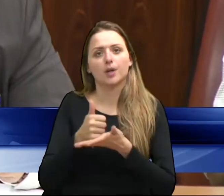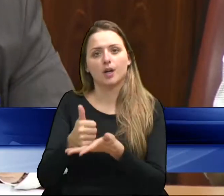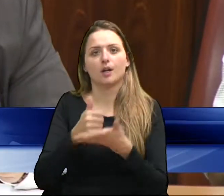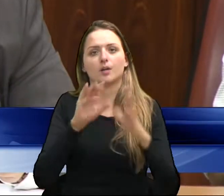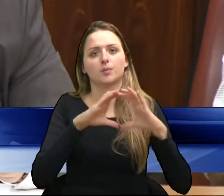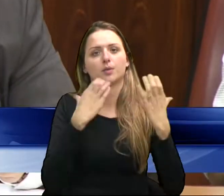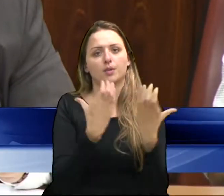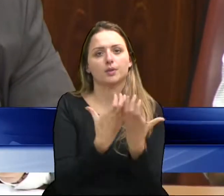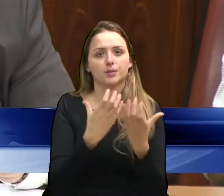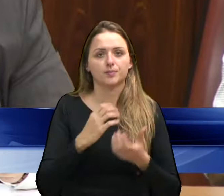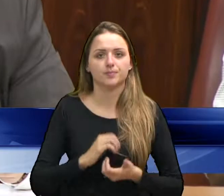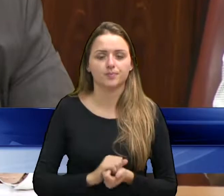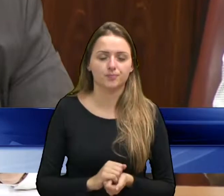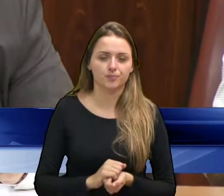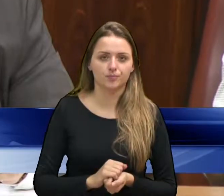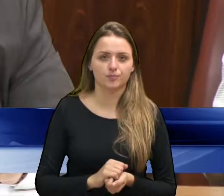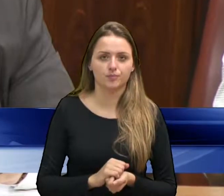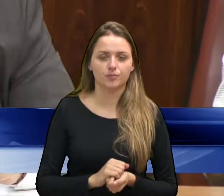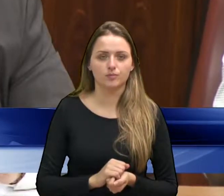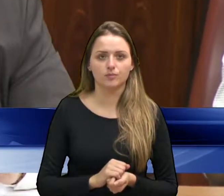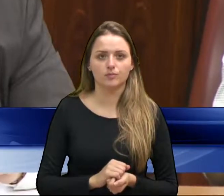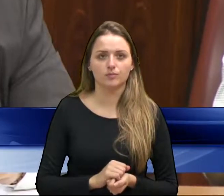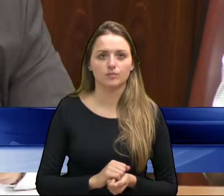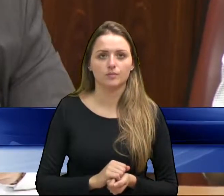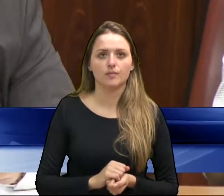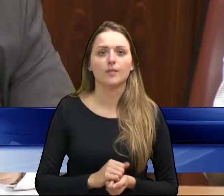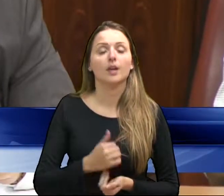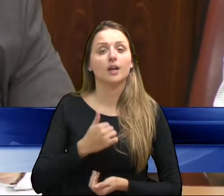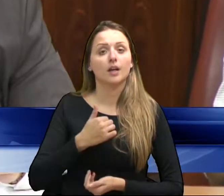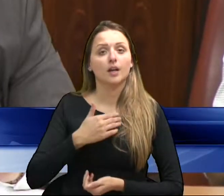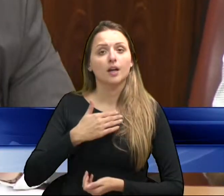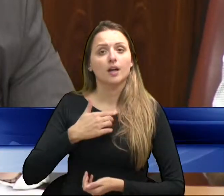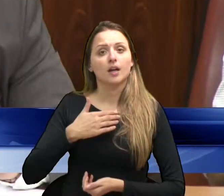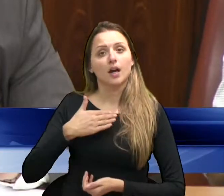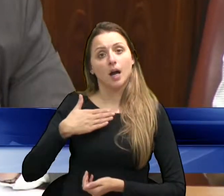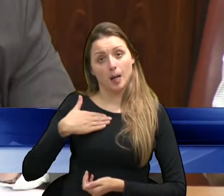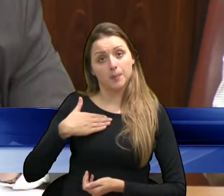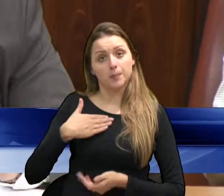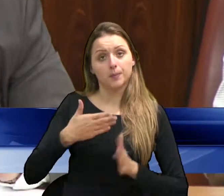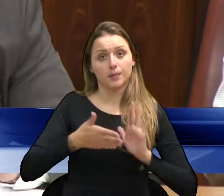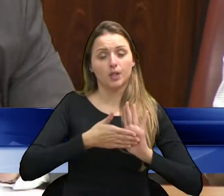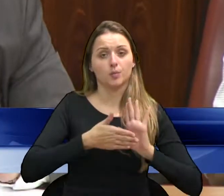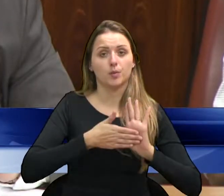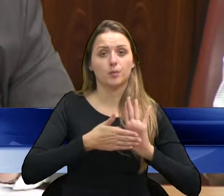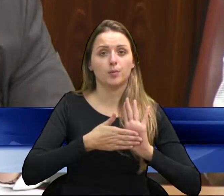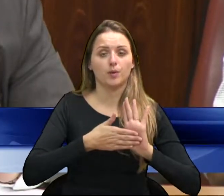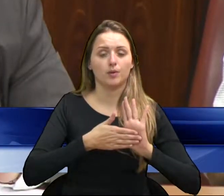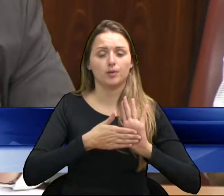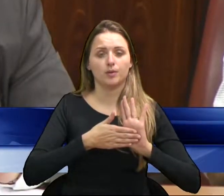comunidade. Então, eu venho com esse intuito de trazer